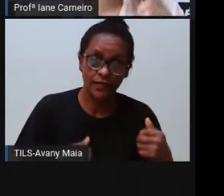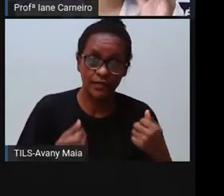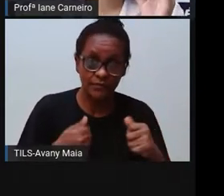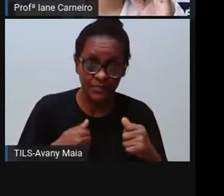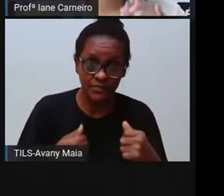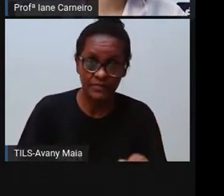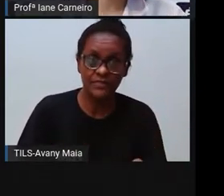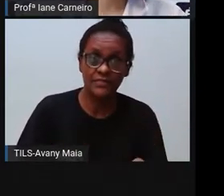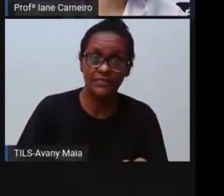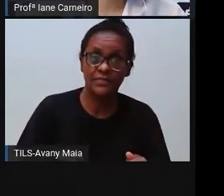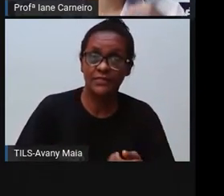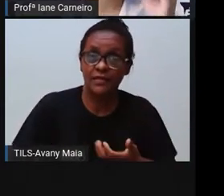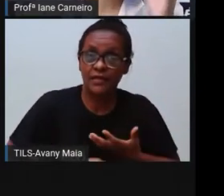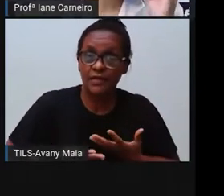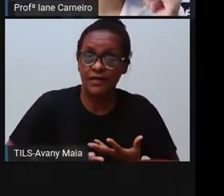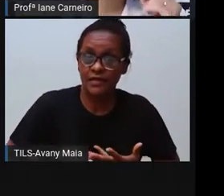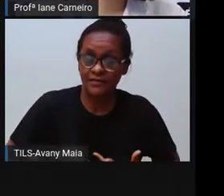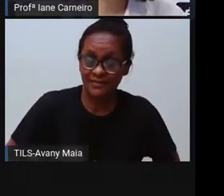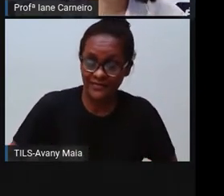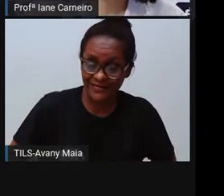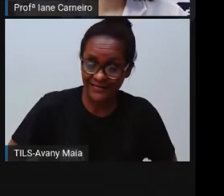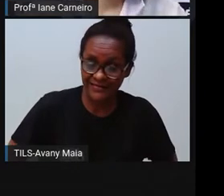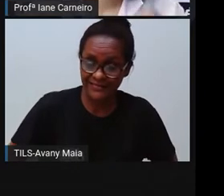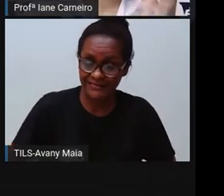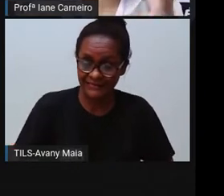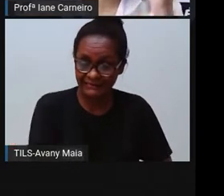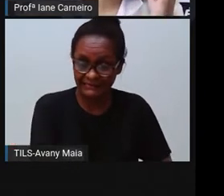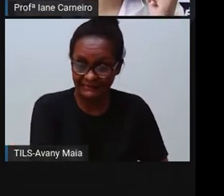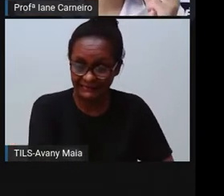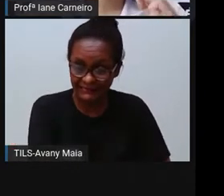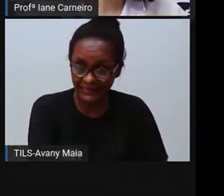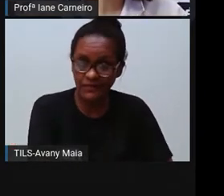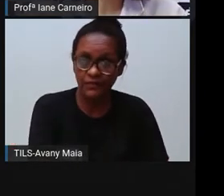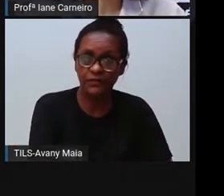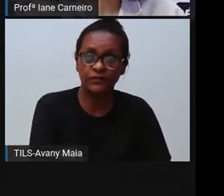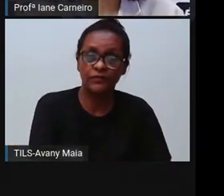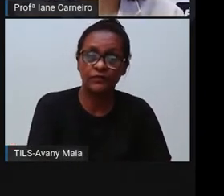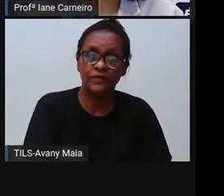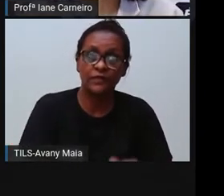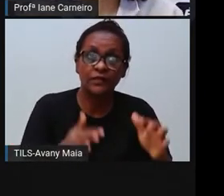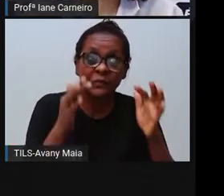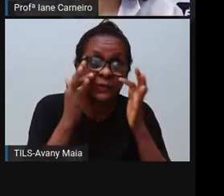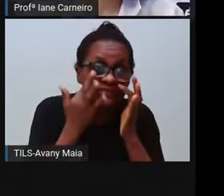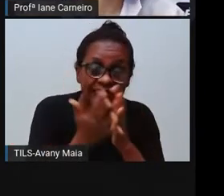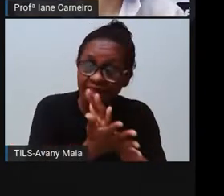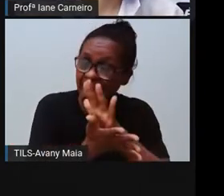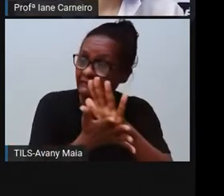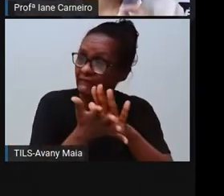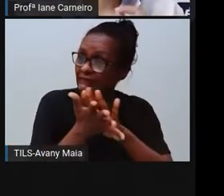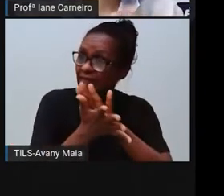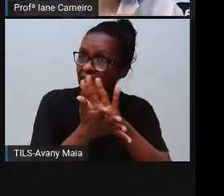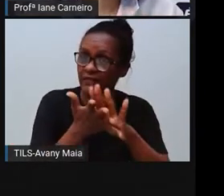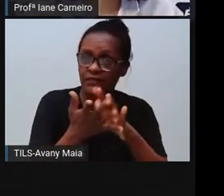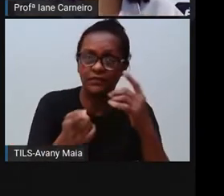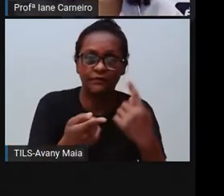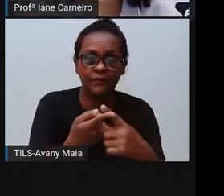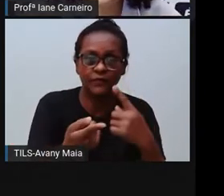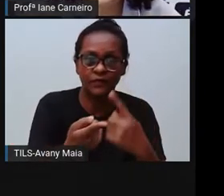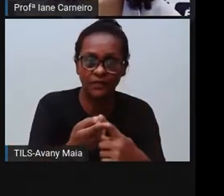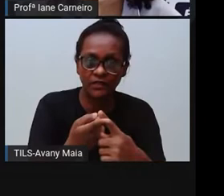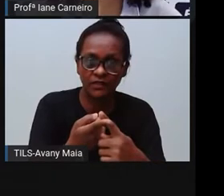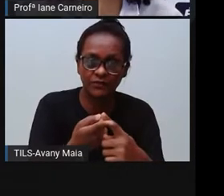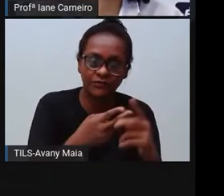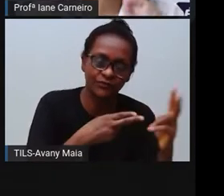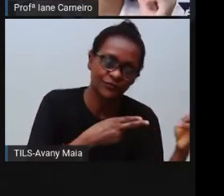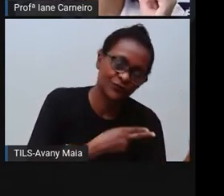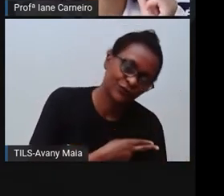irritação, cansaço, mau humor, falta de concentração e de memória, além de